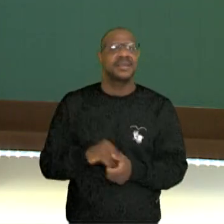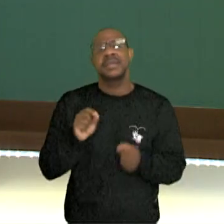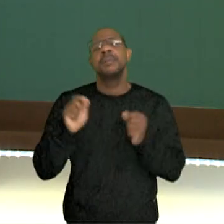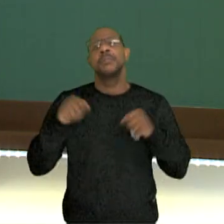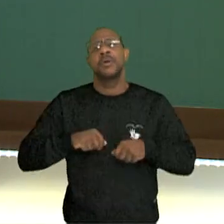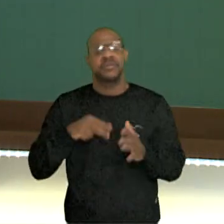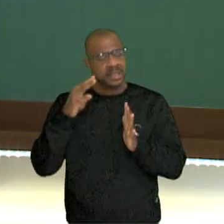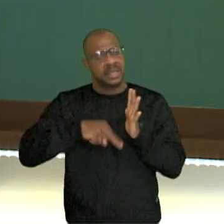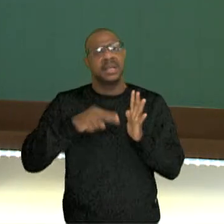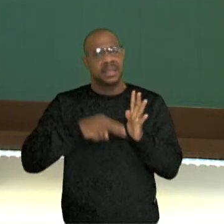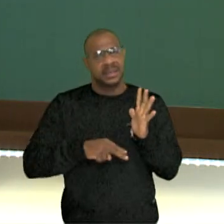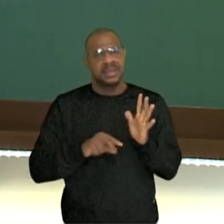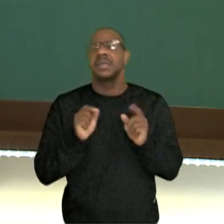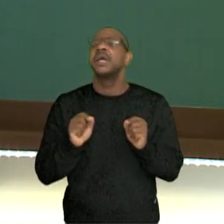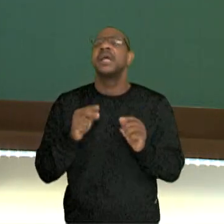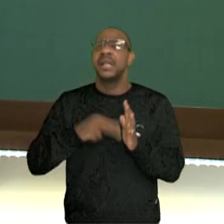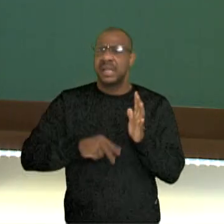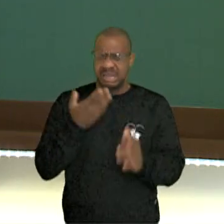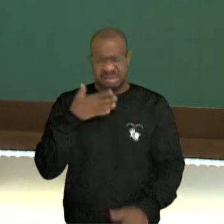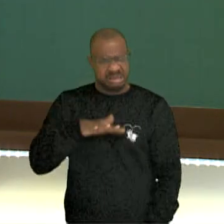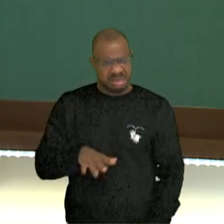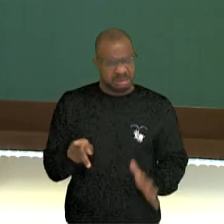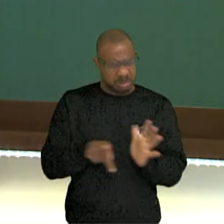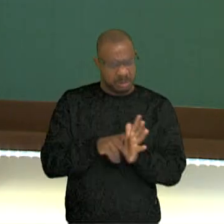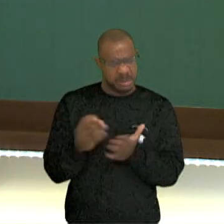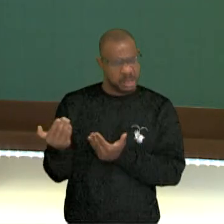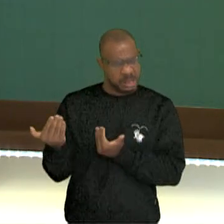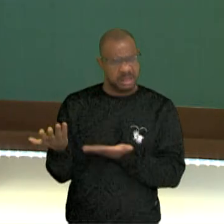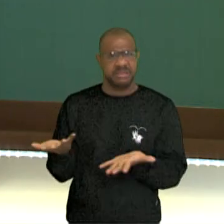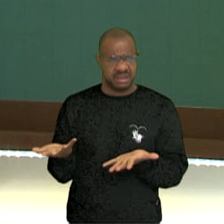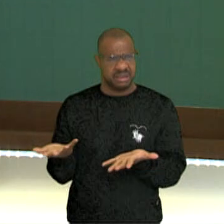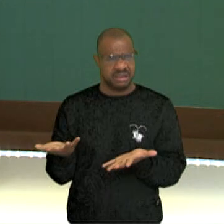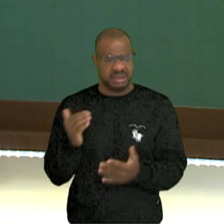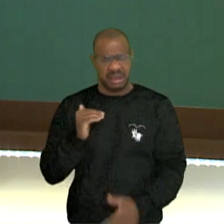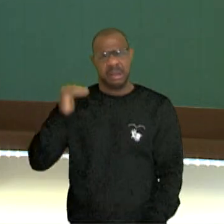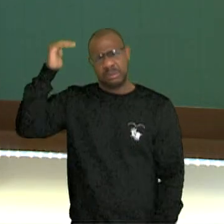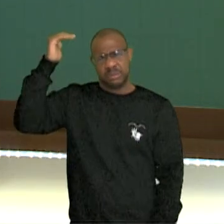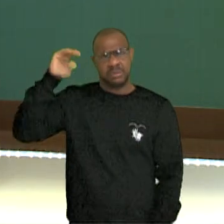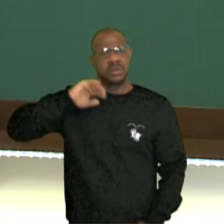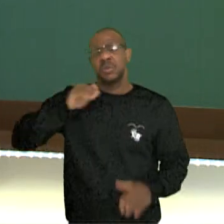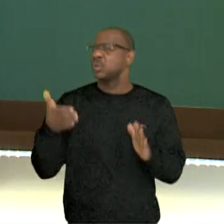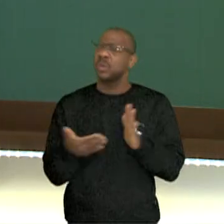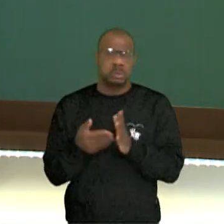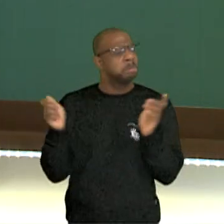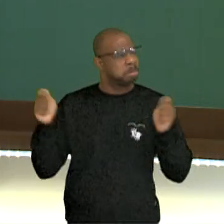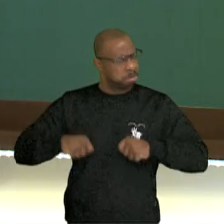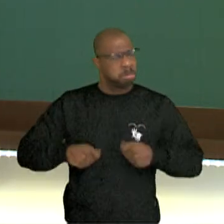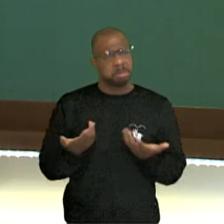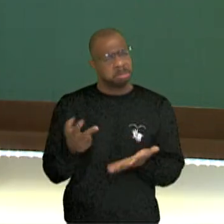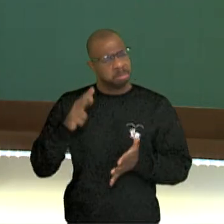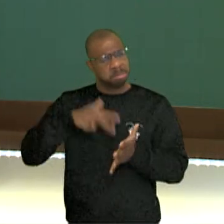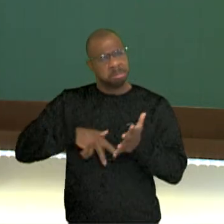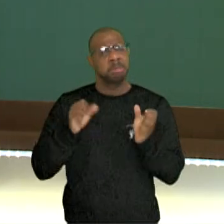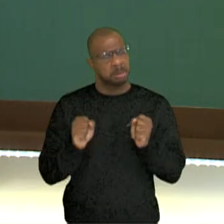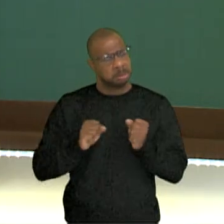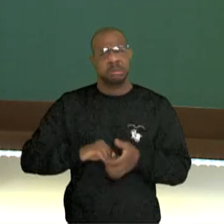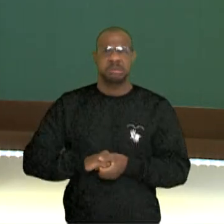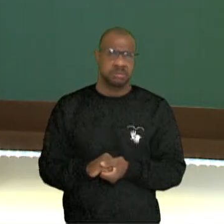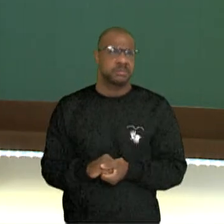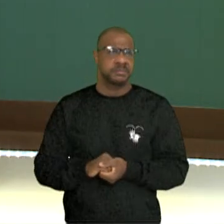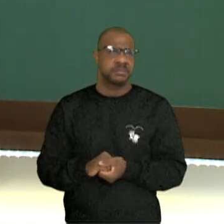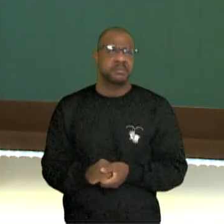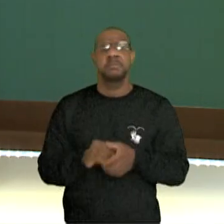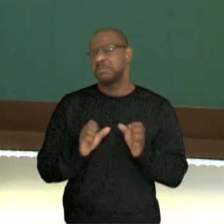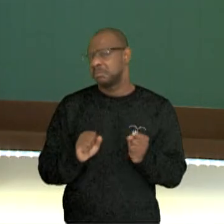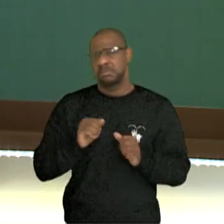história? Quem será que lê? Crianças, adolescentes, adultos? Todo mundo pode ler? Todo mundo, né, pessoal?